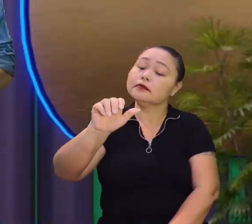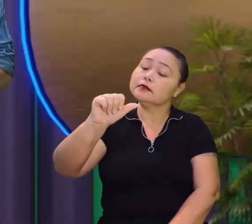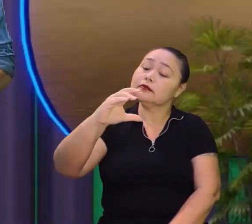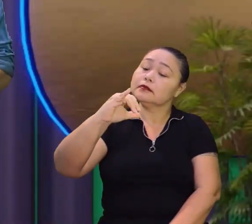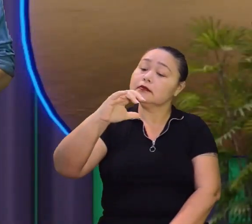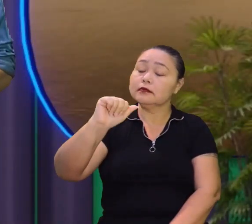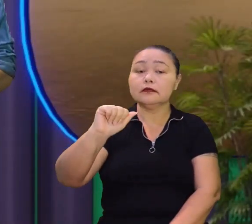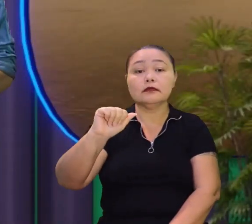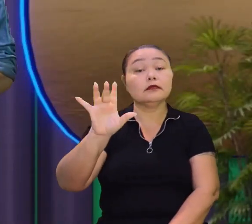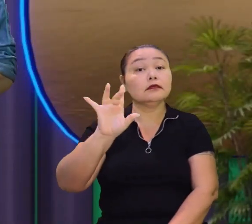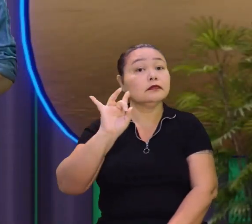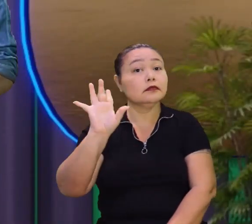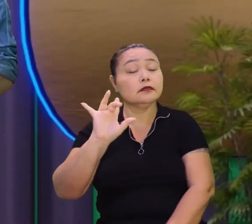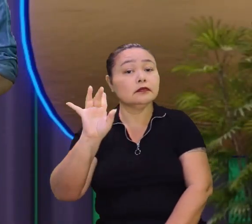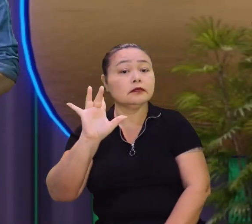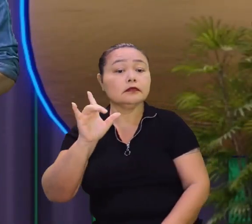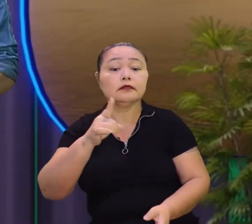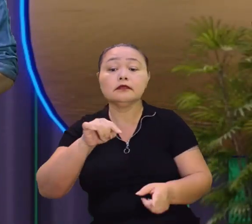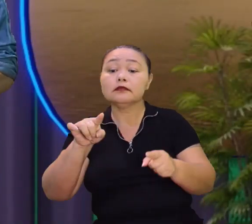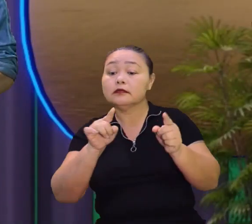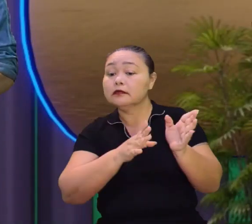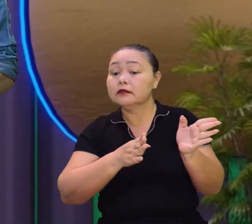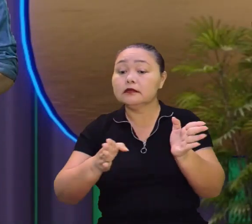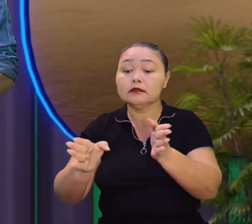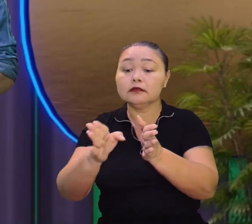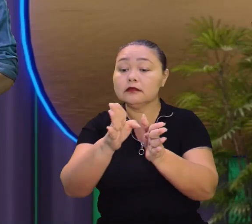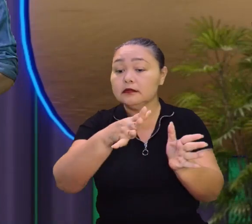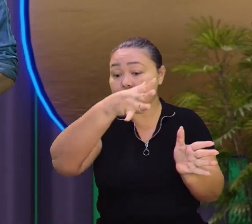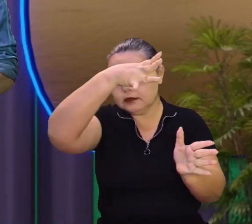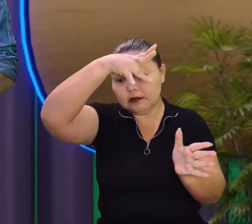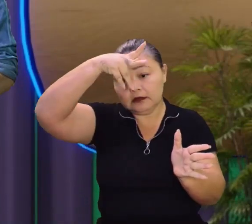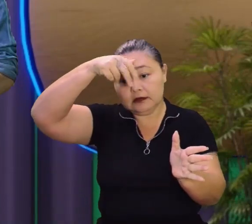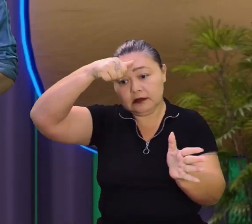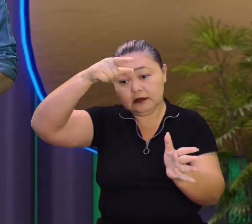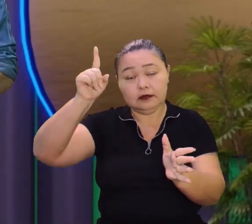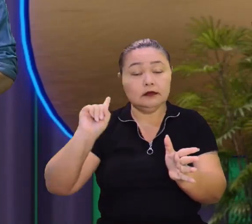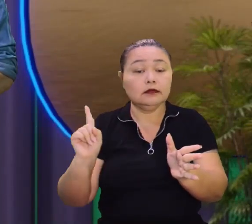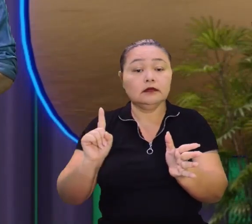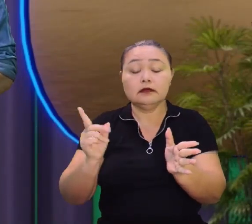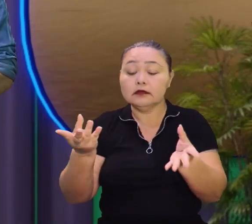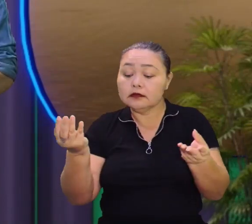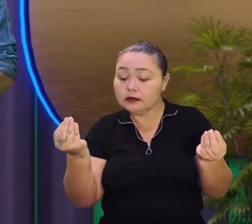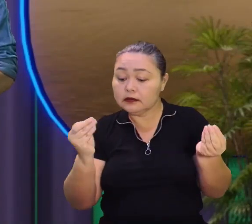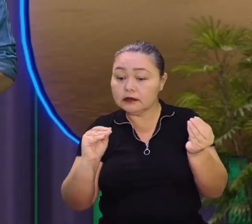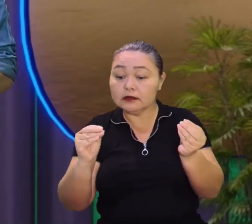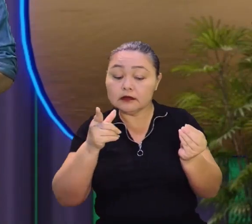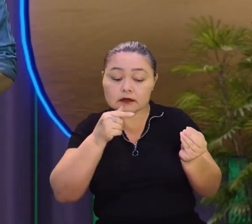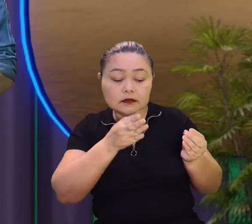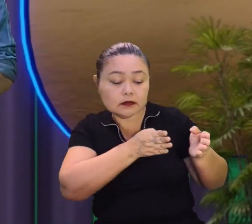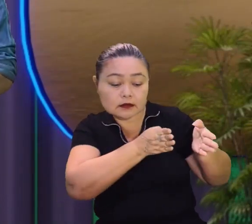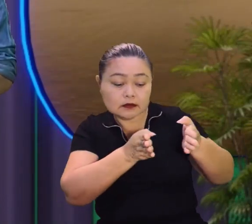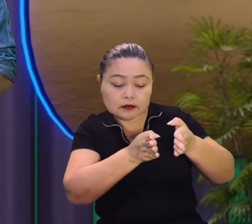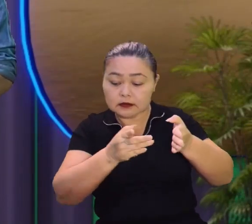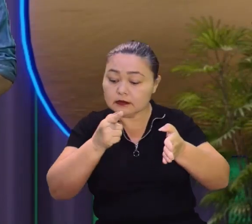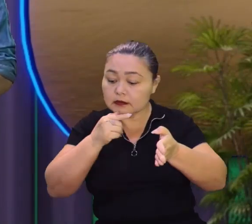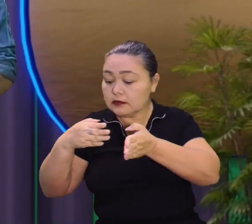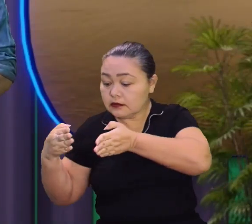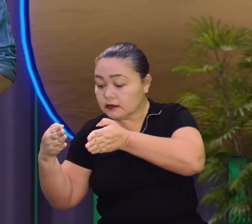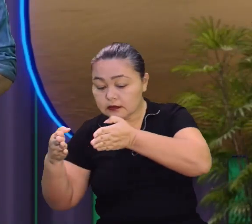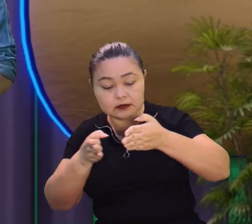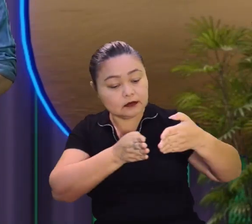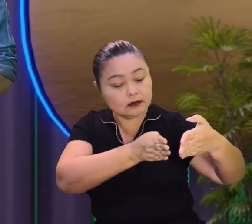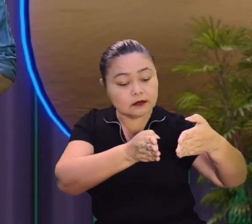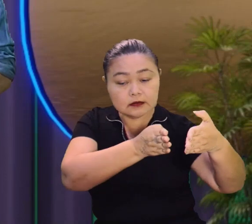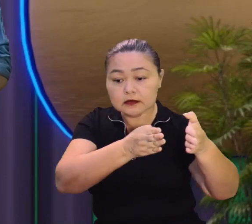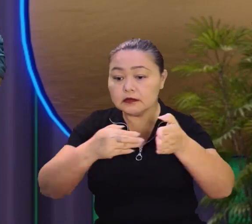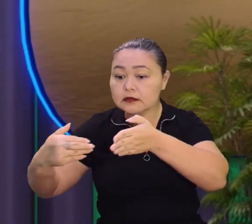hidrográfica não é formada só pelo rio Amazonas. Ela é formada por um conjunto de rios. Esses rios